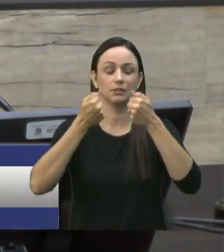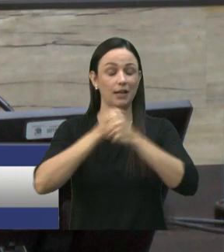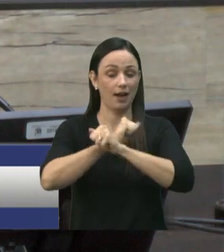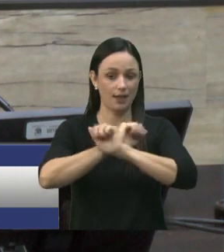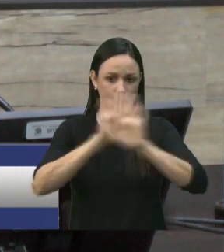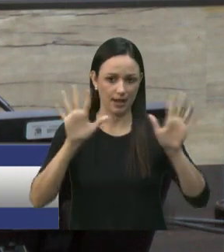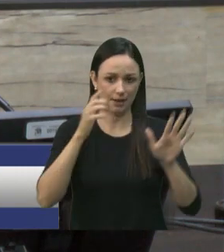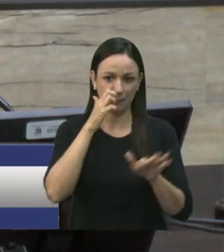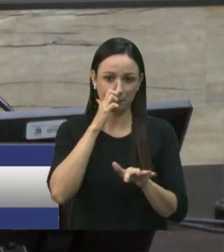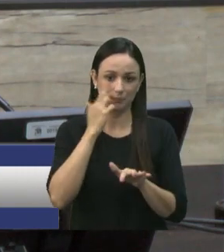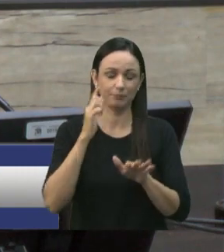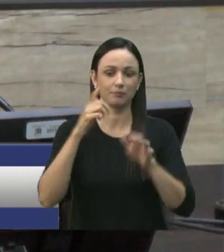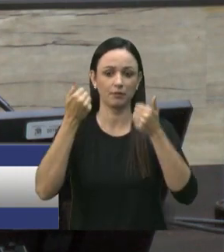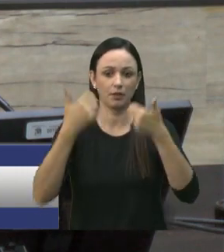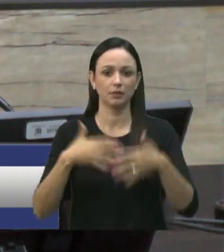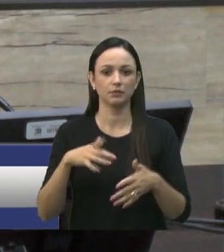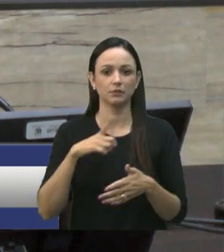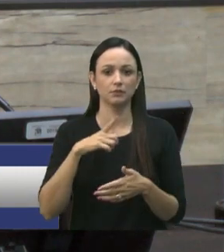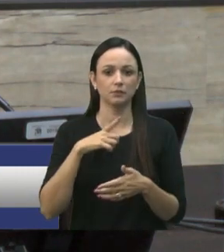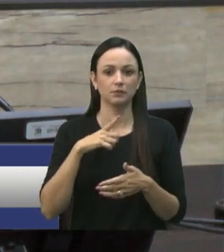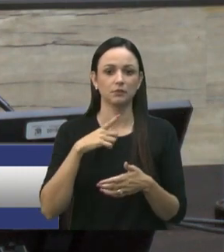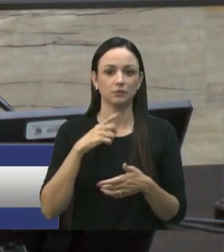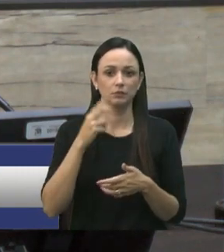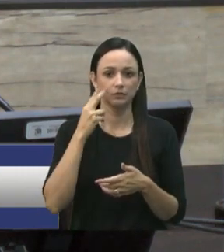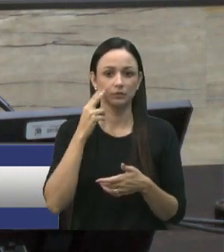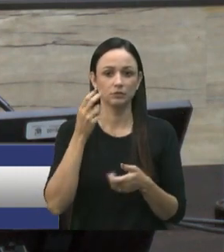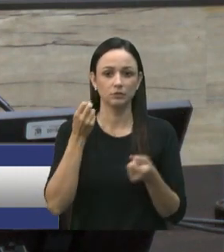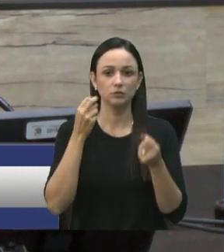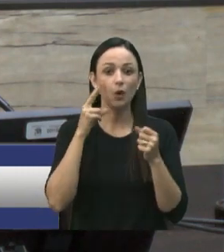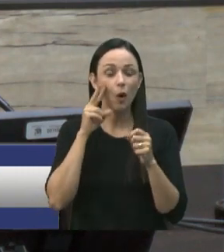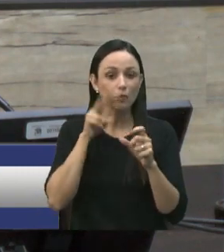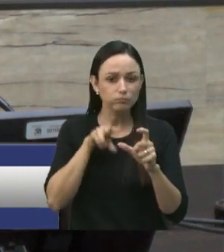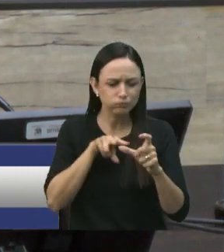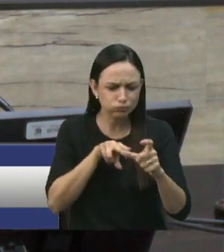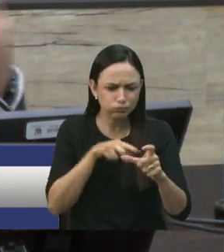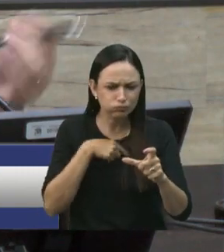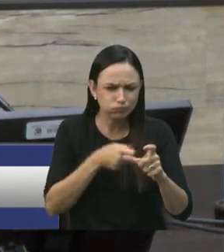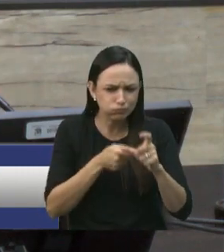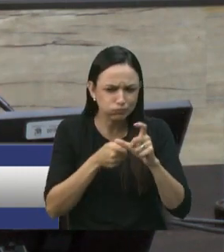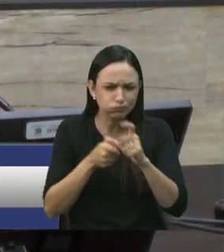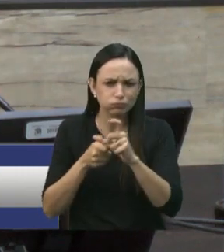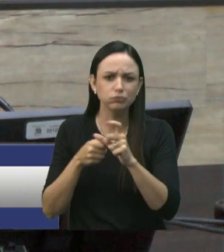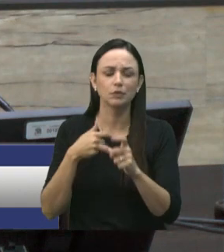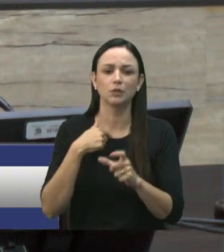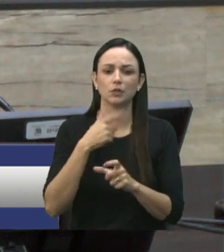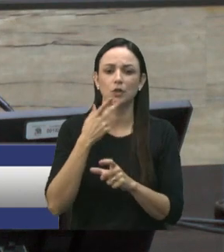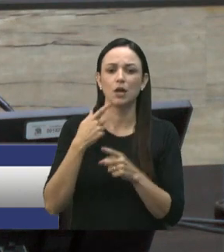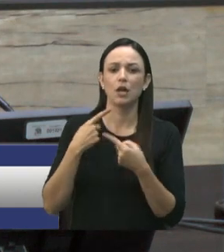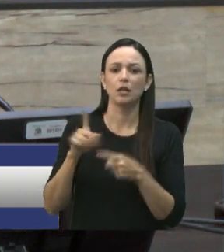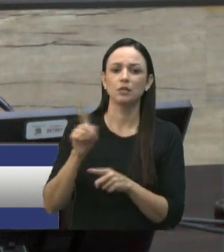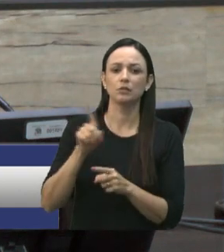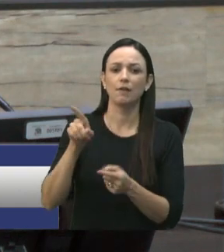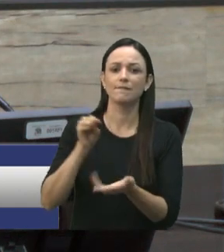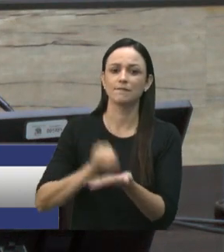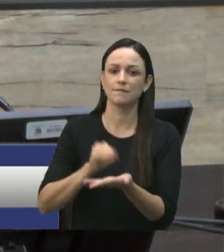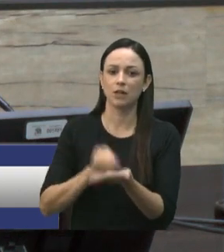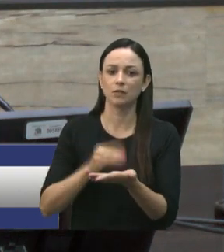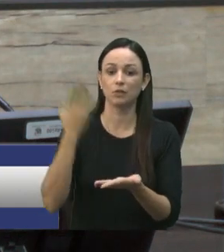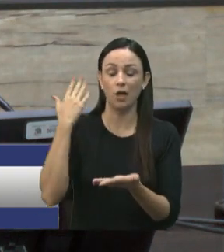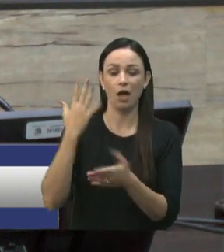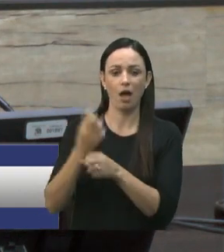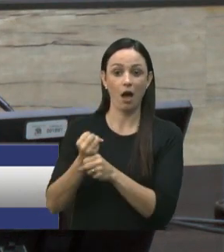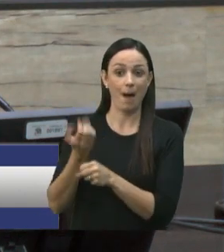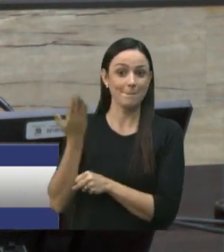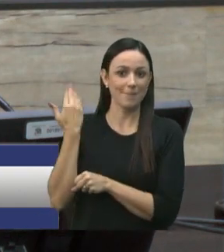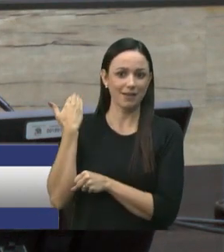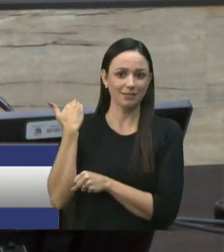que aqui nós tivemos que dar um olhar de lupa. Eu não estou criticando meus colegas anteriores, só que aí está faltando na conta anterior